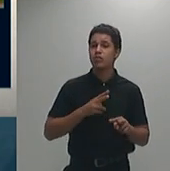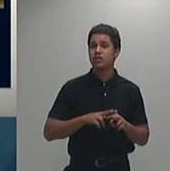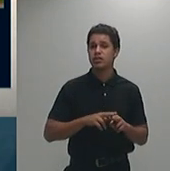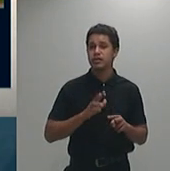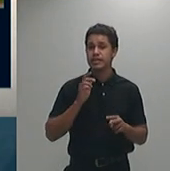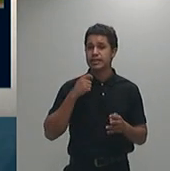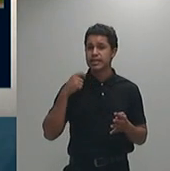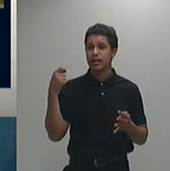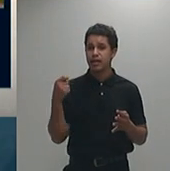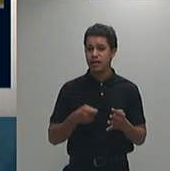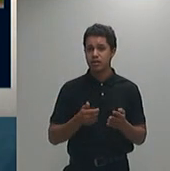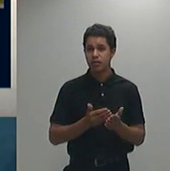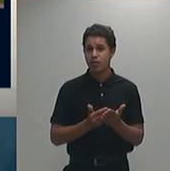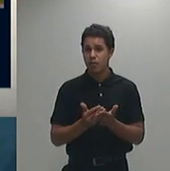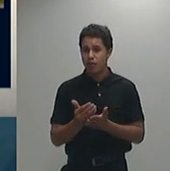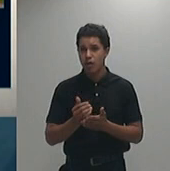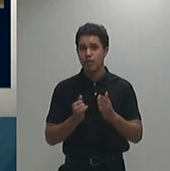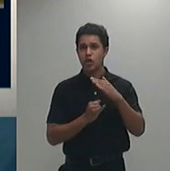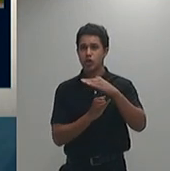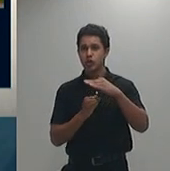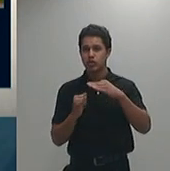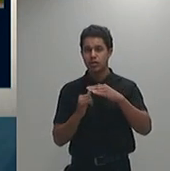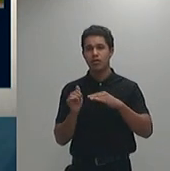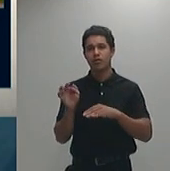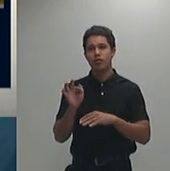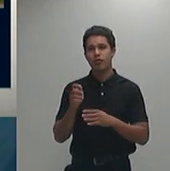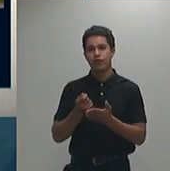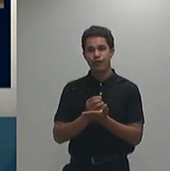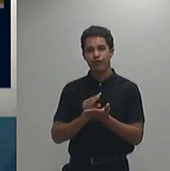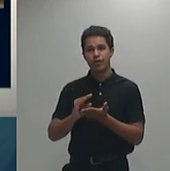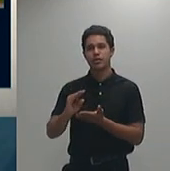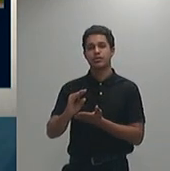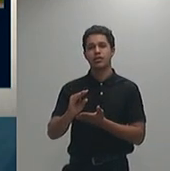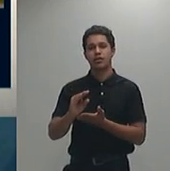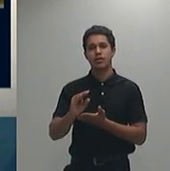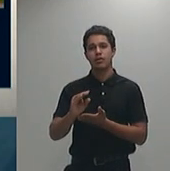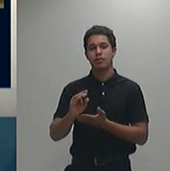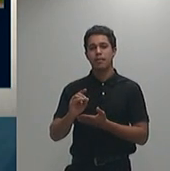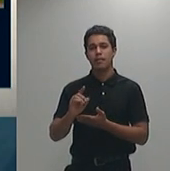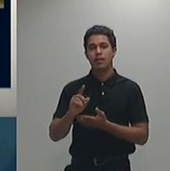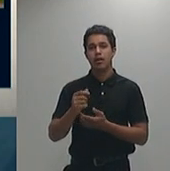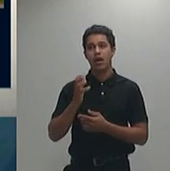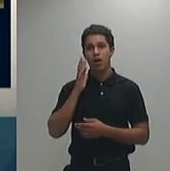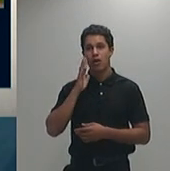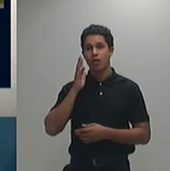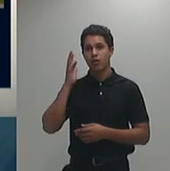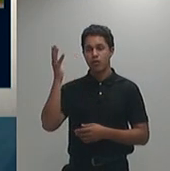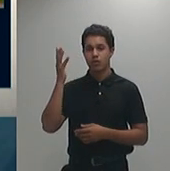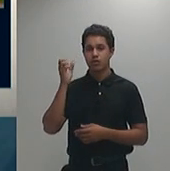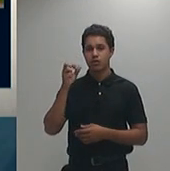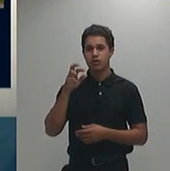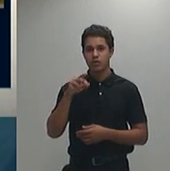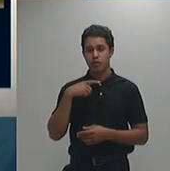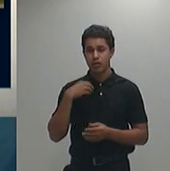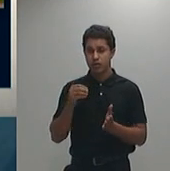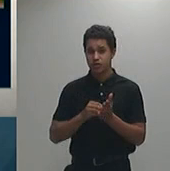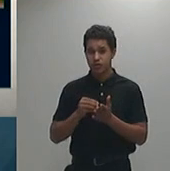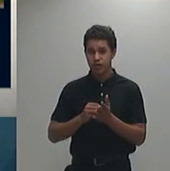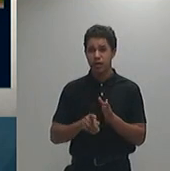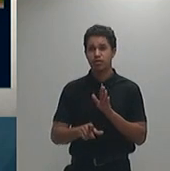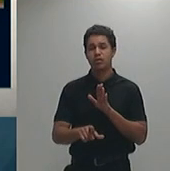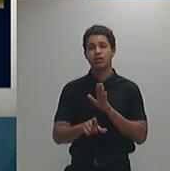própria instituição financeira massa originária a conclusão de sua legitimidade